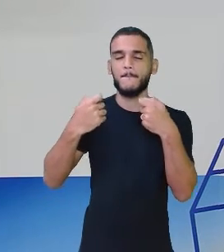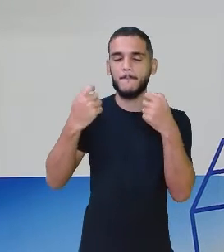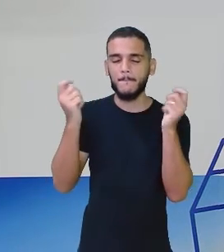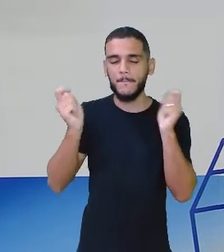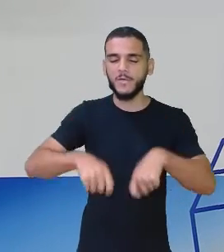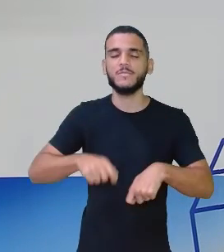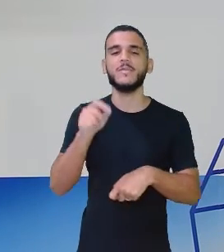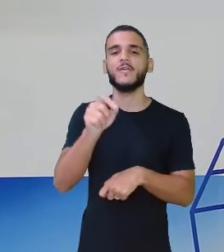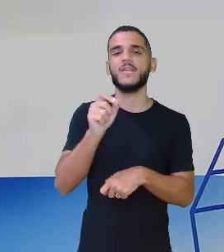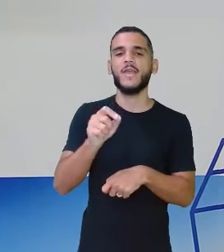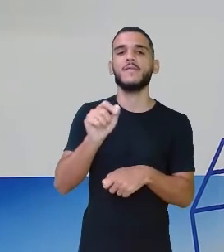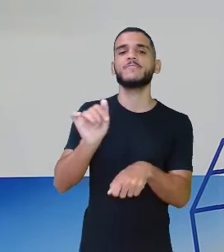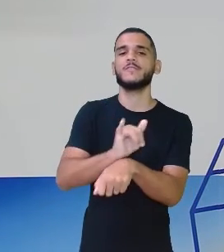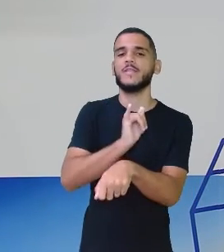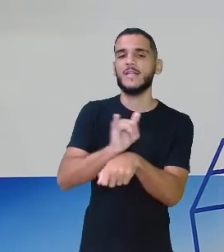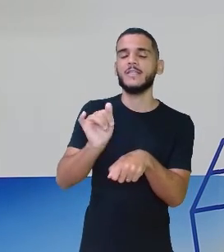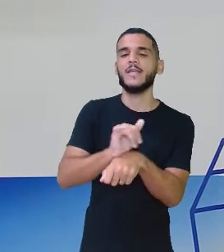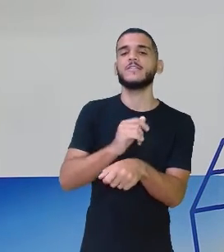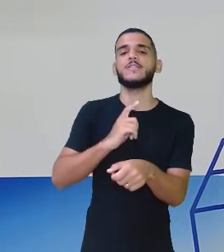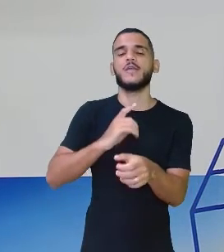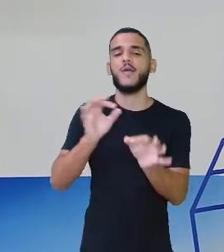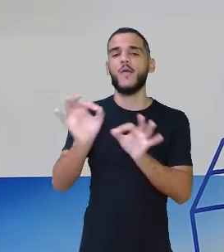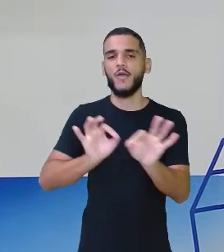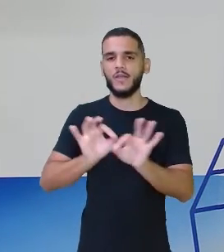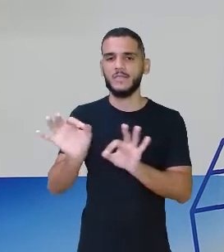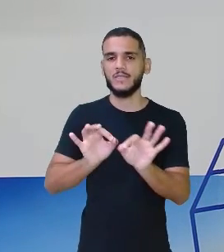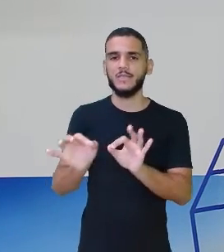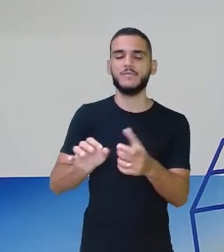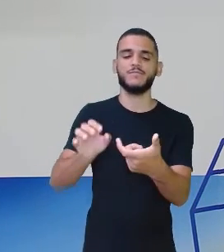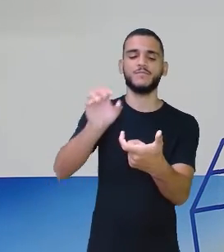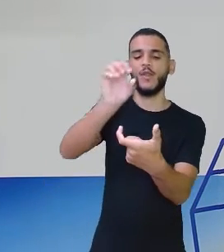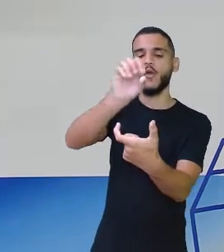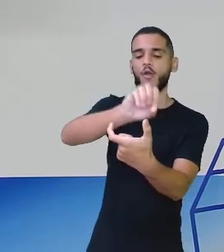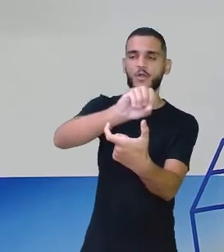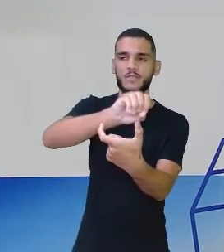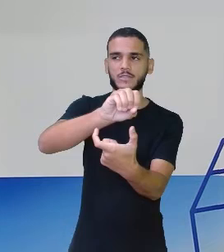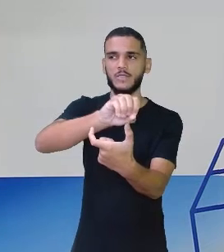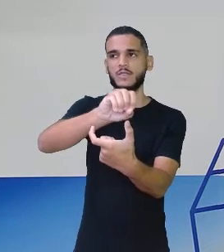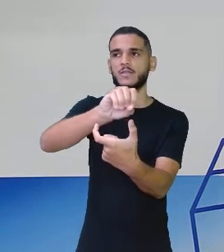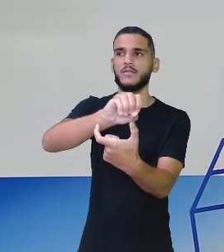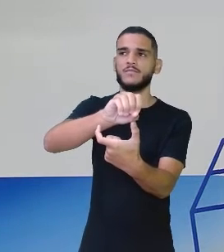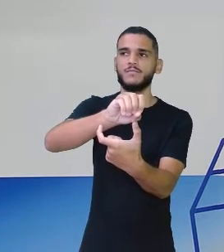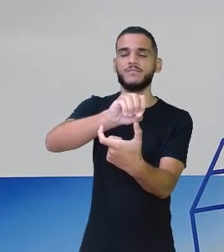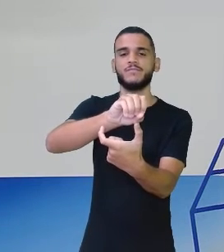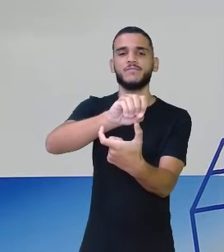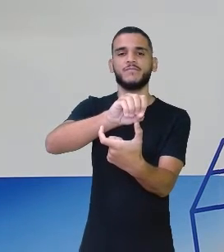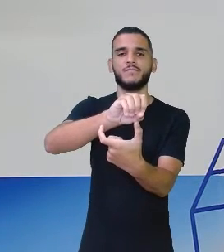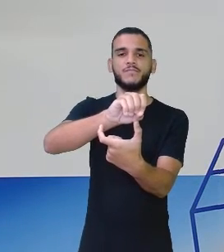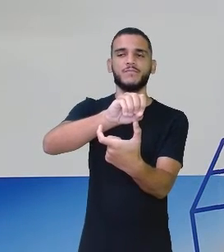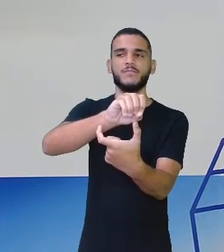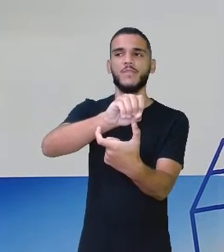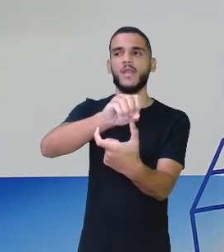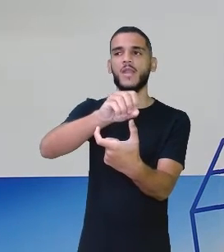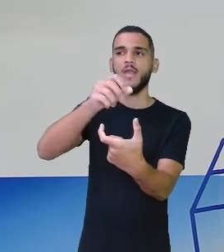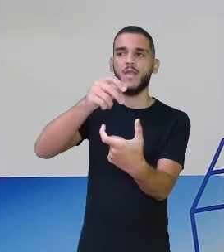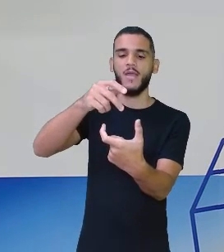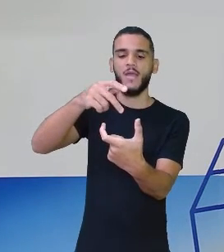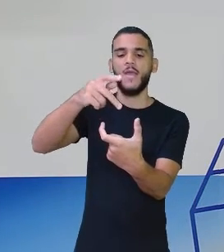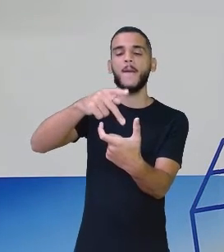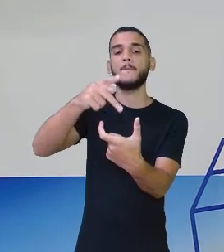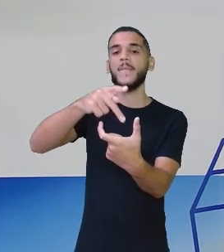como oxítona. As paroxítonas, que é o que está escrito aqui, ela é